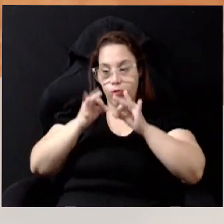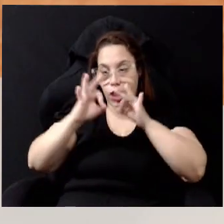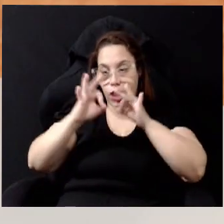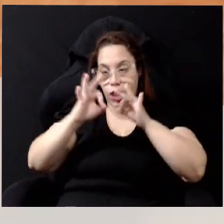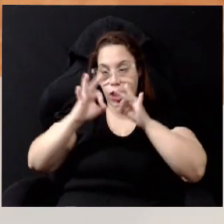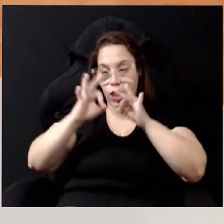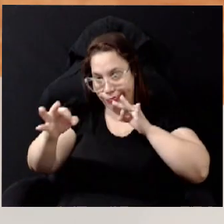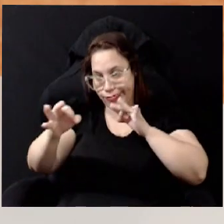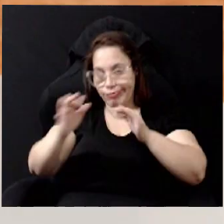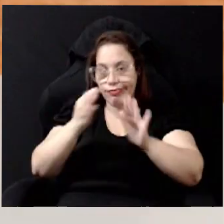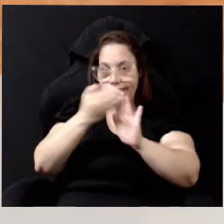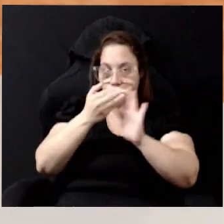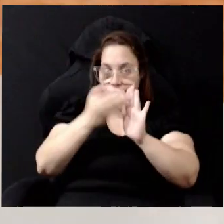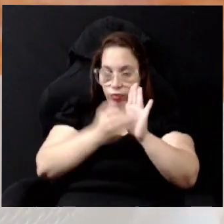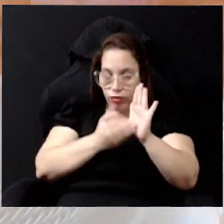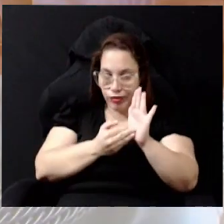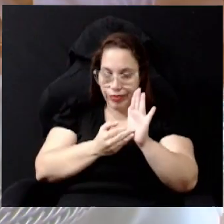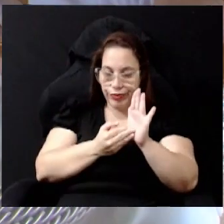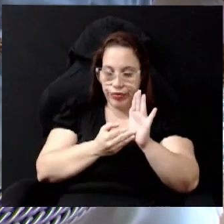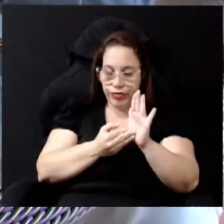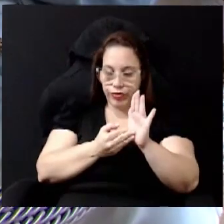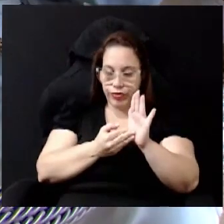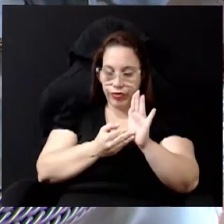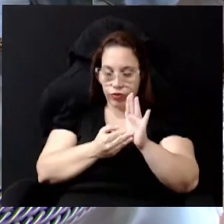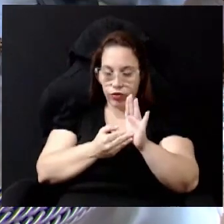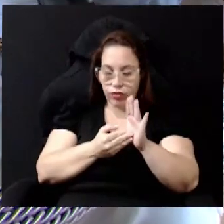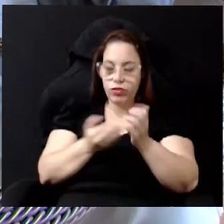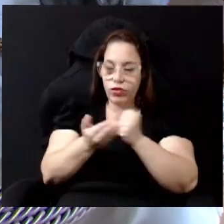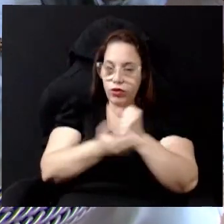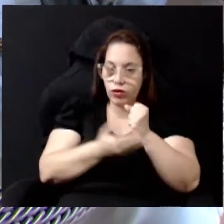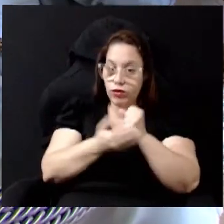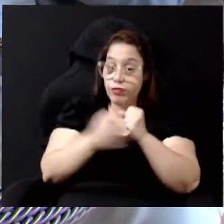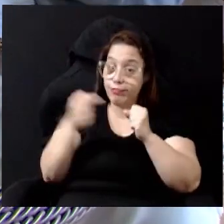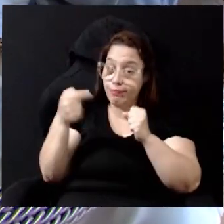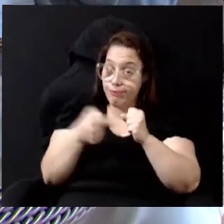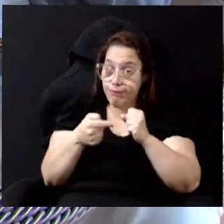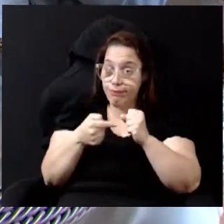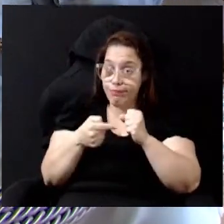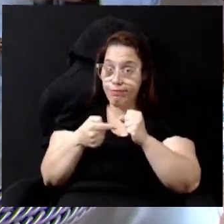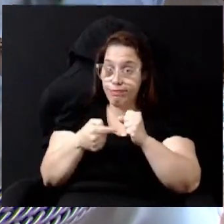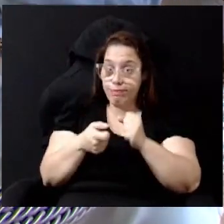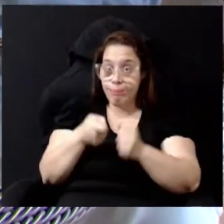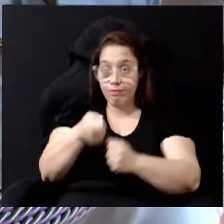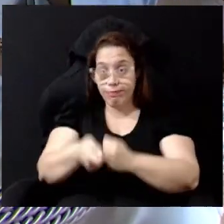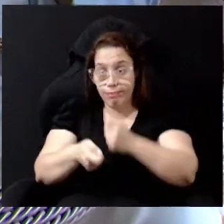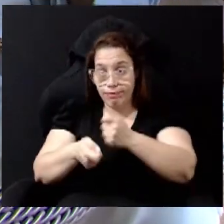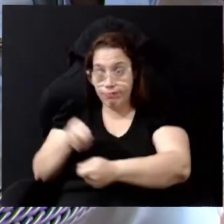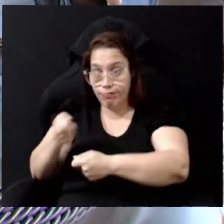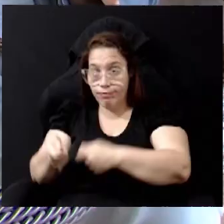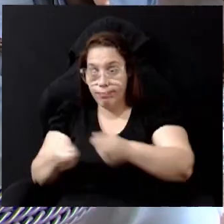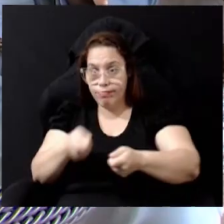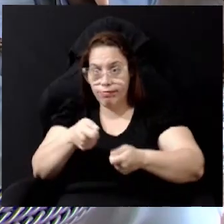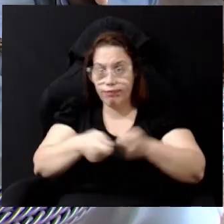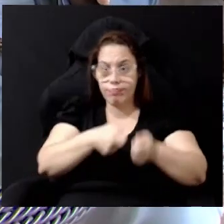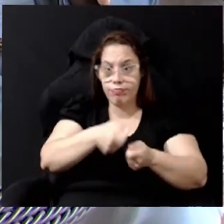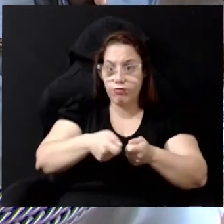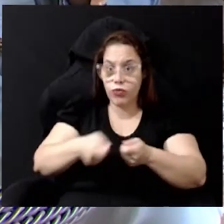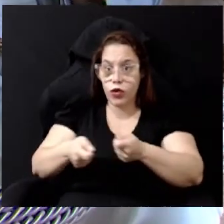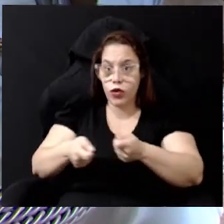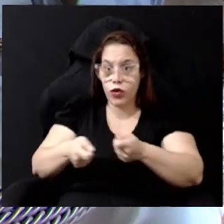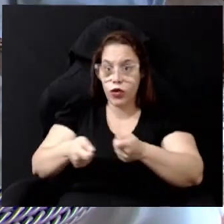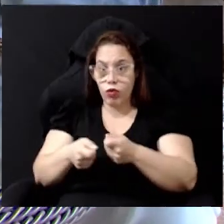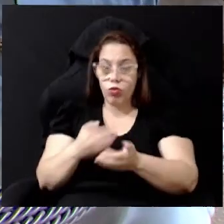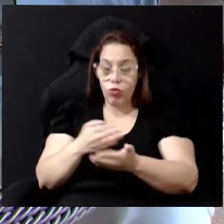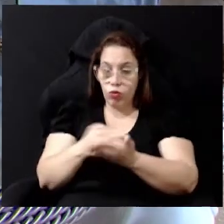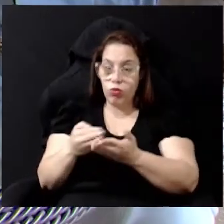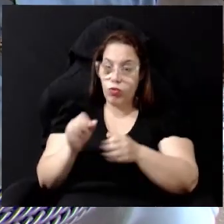os seus objetivos e, com base nisso, você vai alocando aquela poupança inicial que você fez.